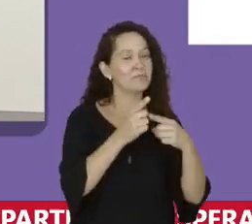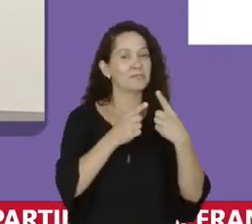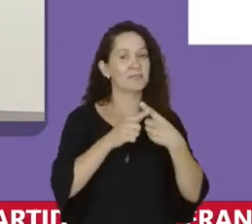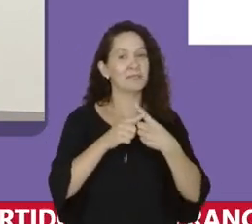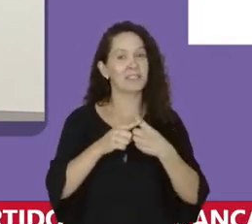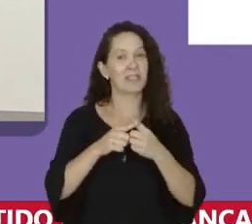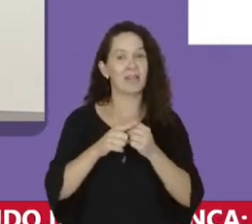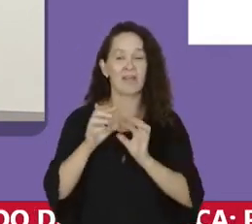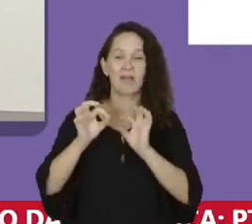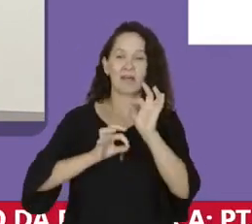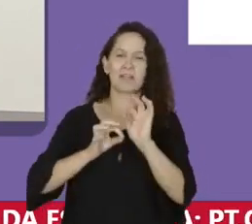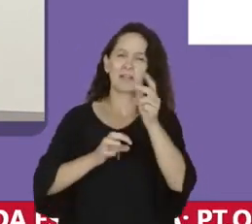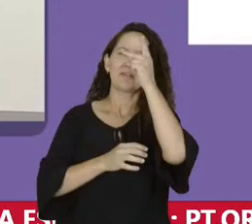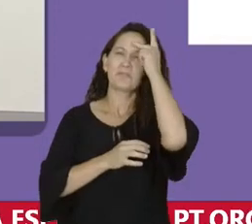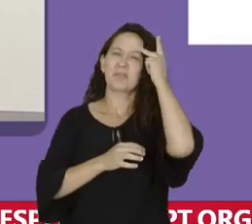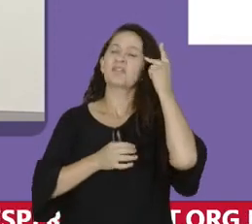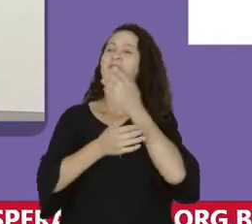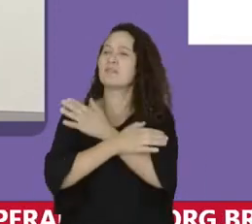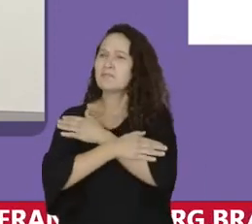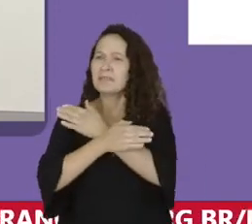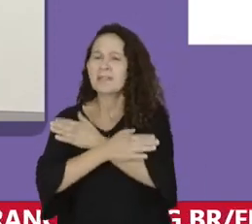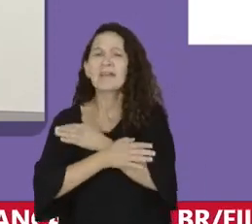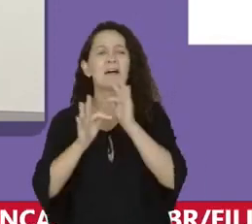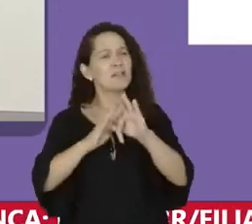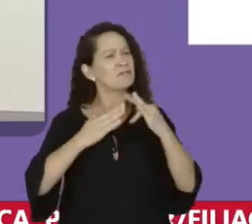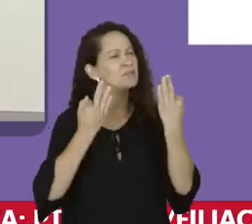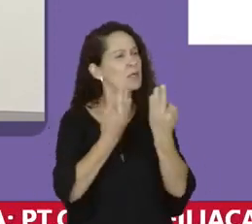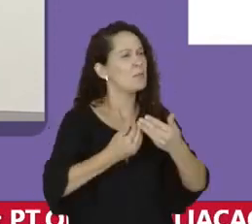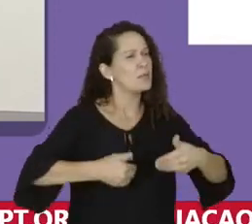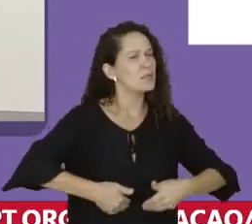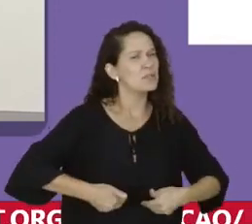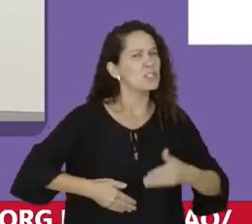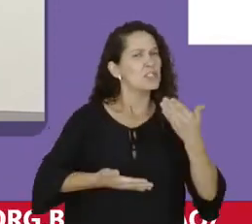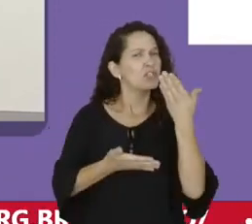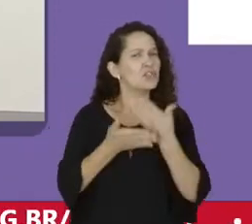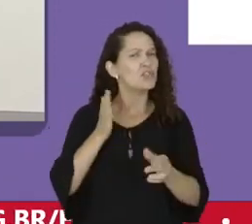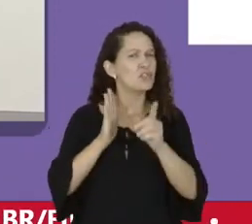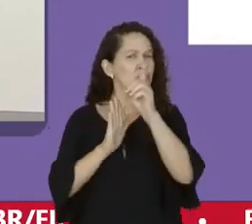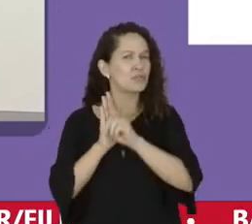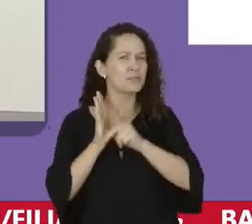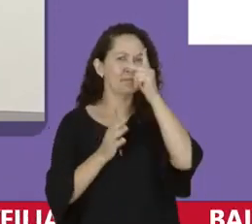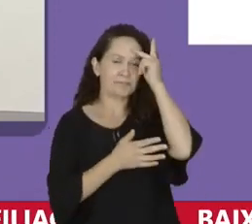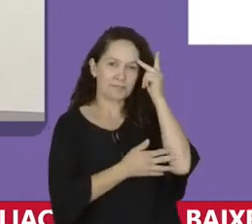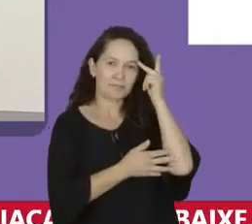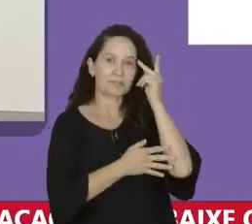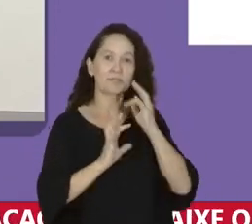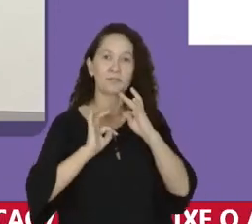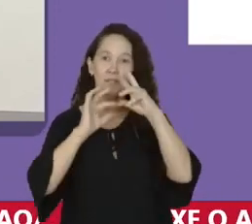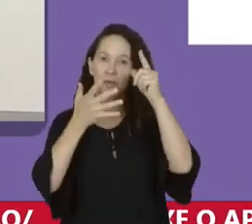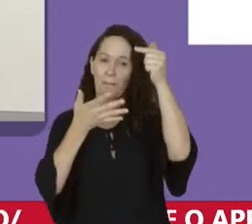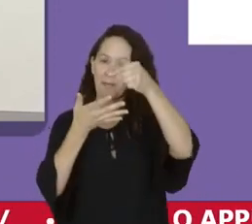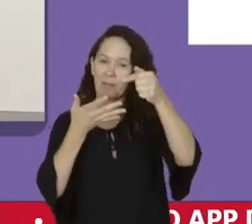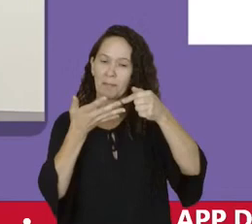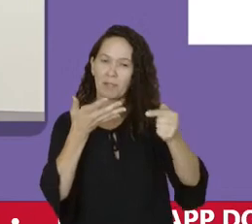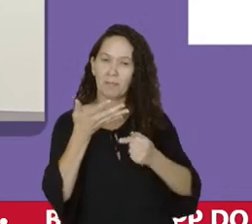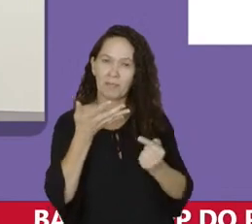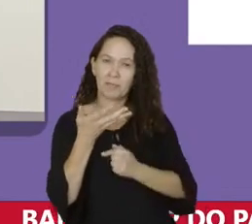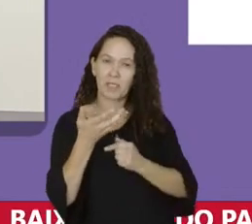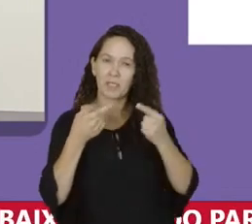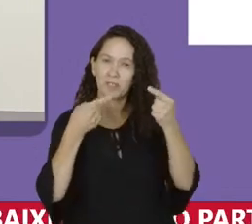existência desse exército de pessoas desempregadas, famintas, sem direitos. E isso tudo